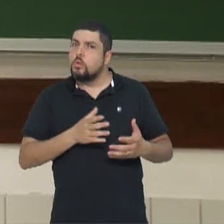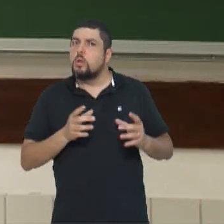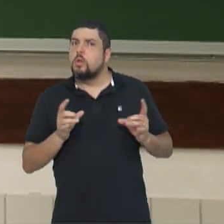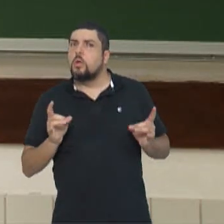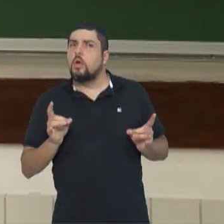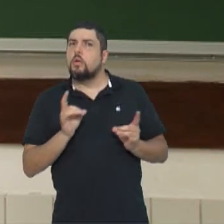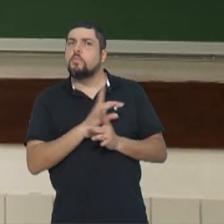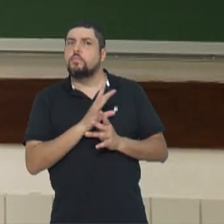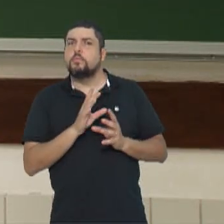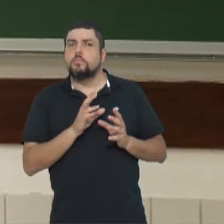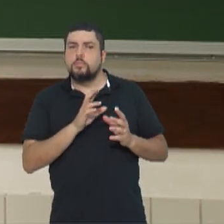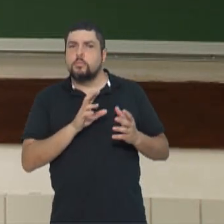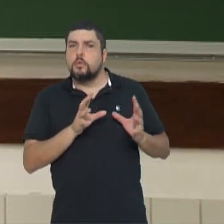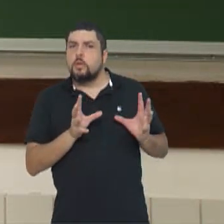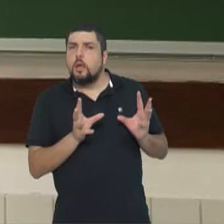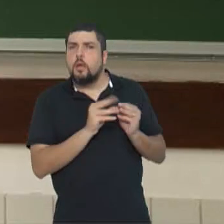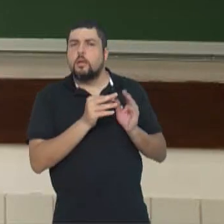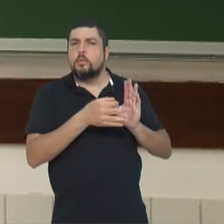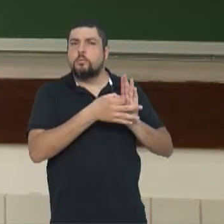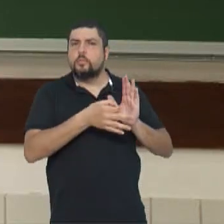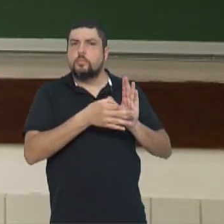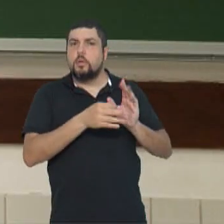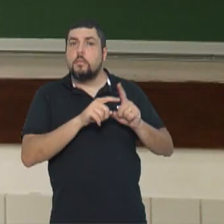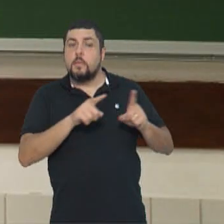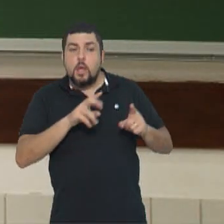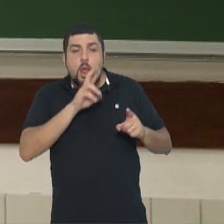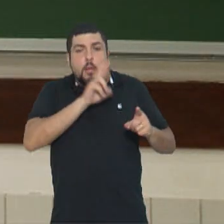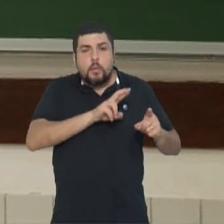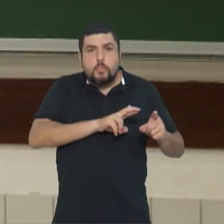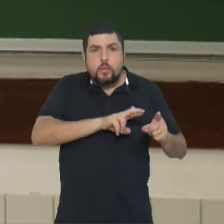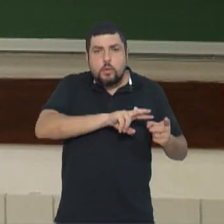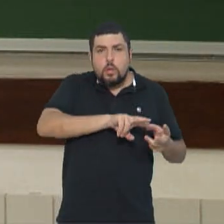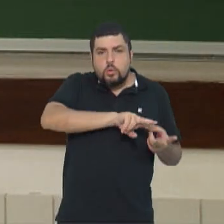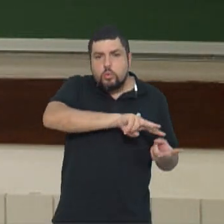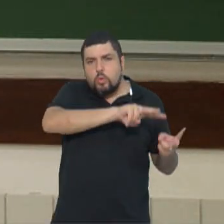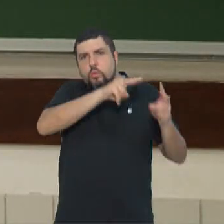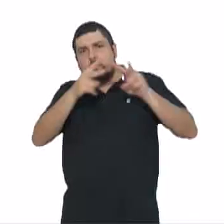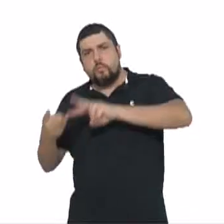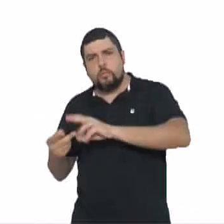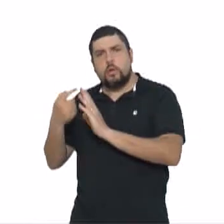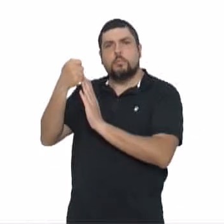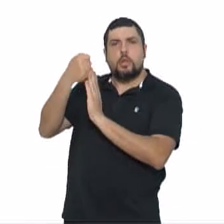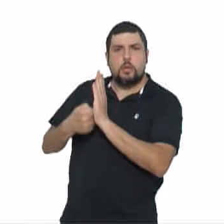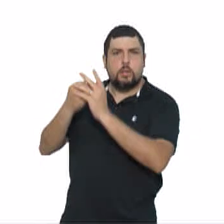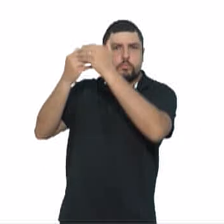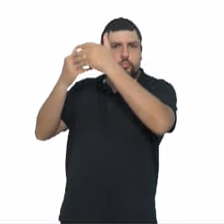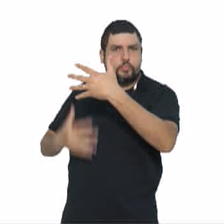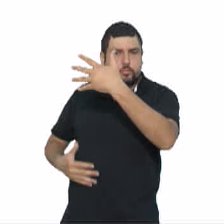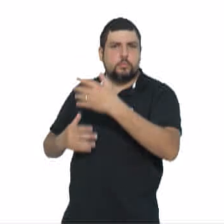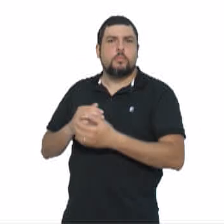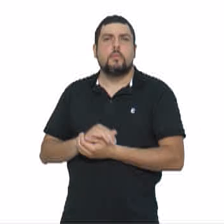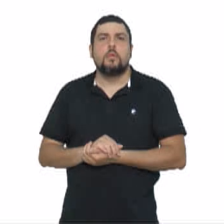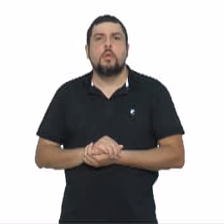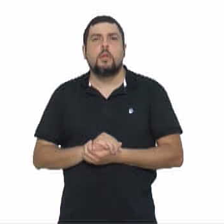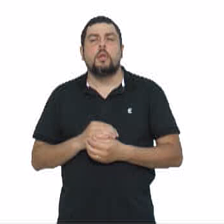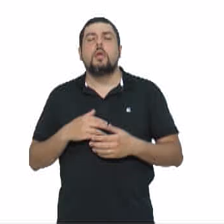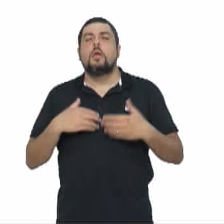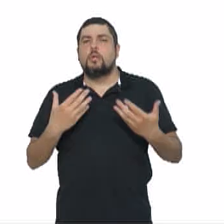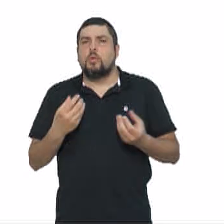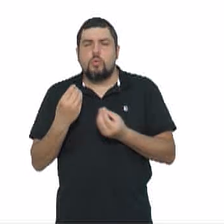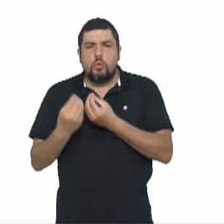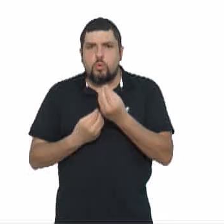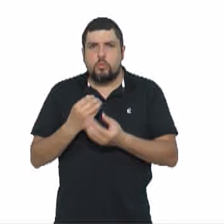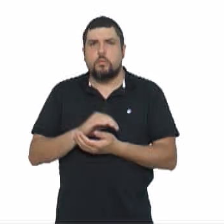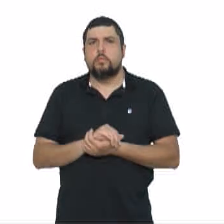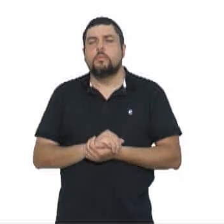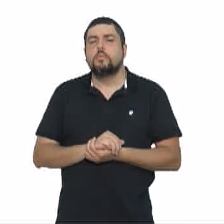vou construir em forma de texto, tá certo? Como que eu vou fazer? Bom, primeira coisa ali, eu vou organizar as partes da resenha. Eu tenho que